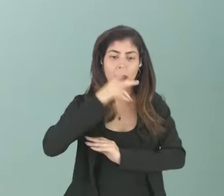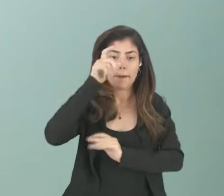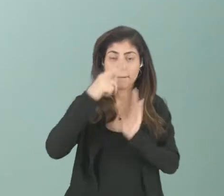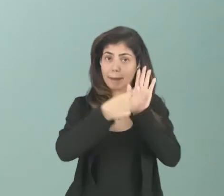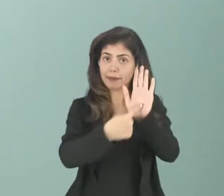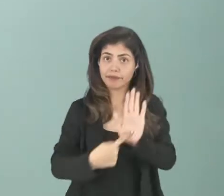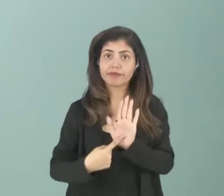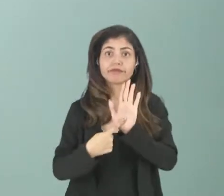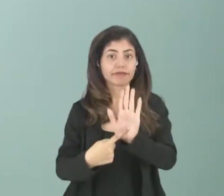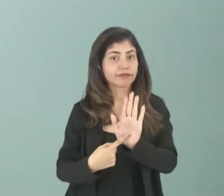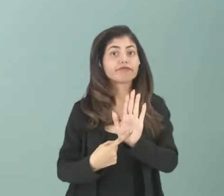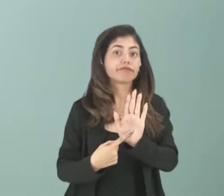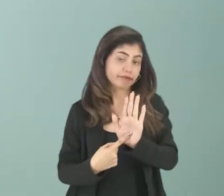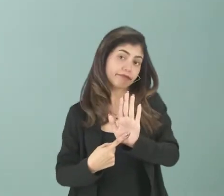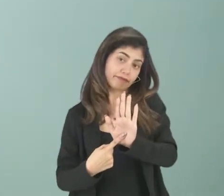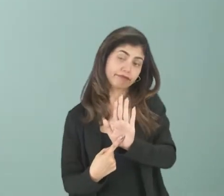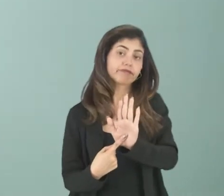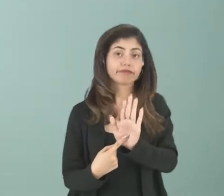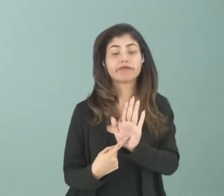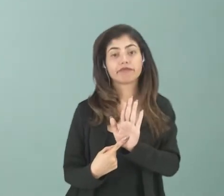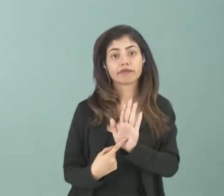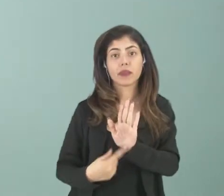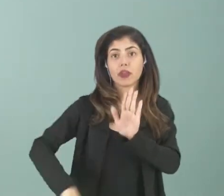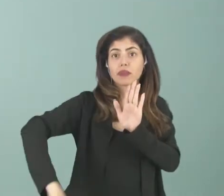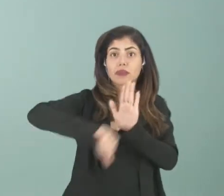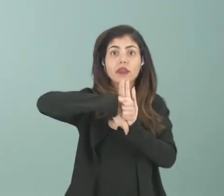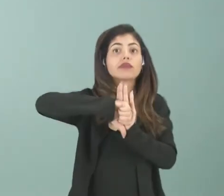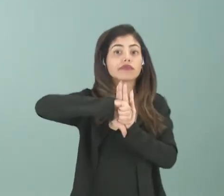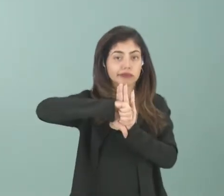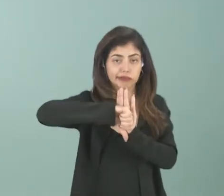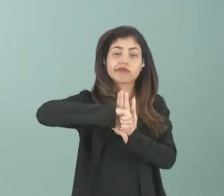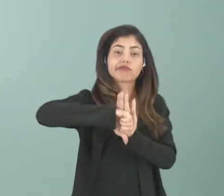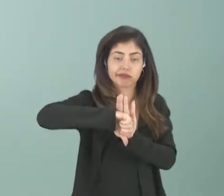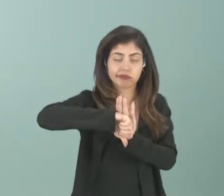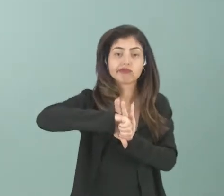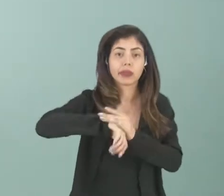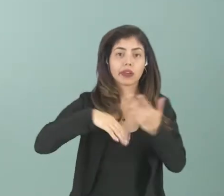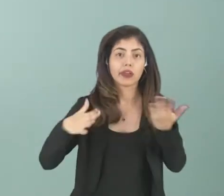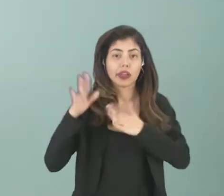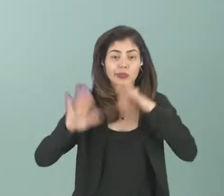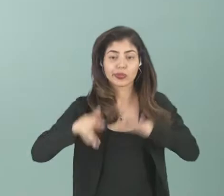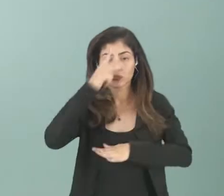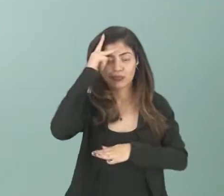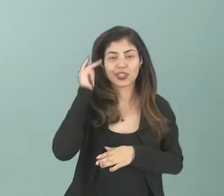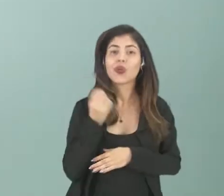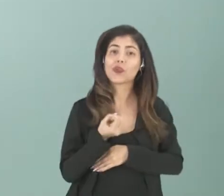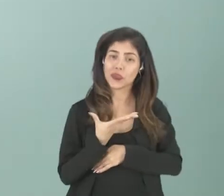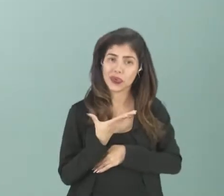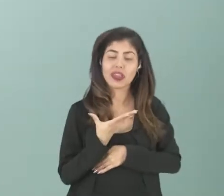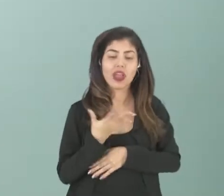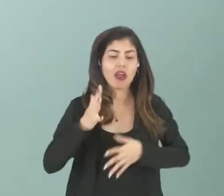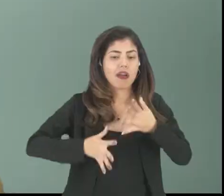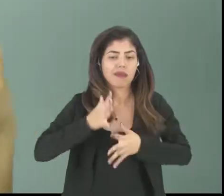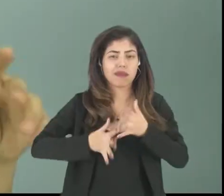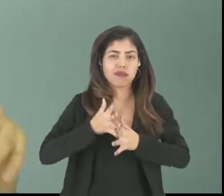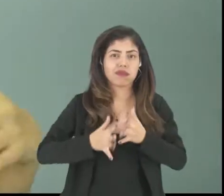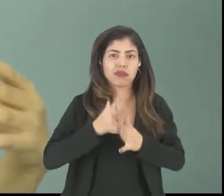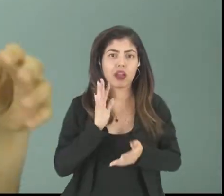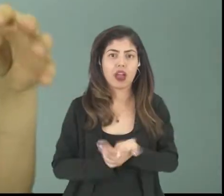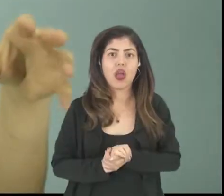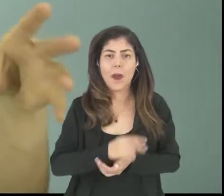padrão, né, aquele estereótipo do criminoso. Então são confundidas, geralmente são pessoas de bem, são confundidas